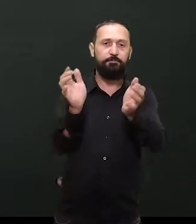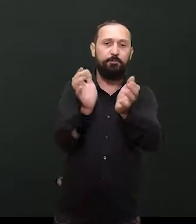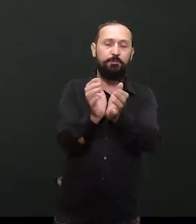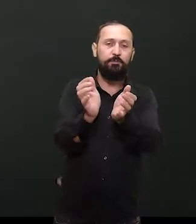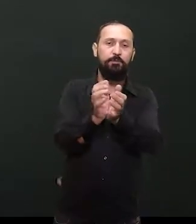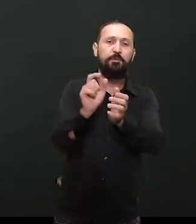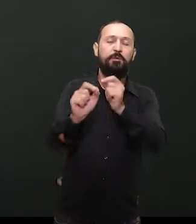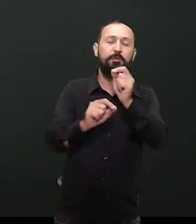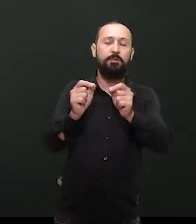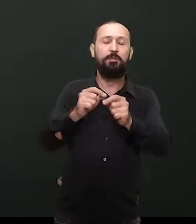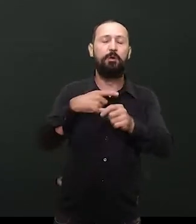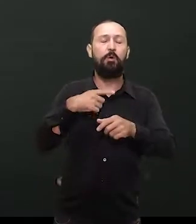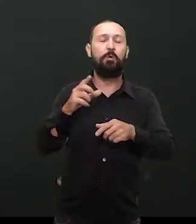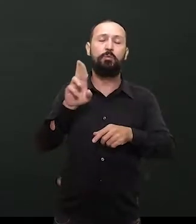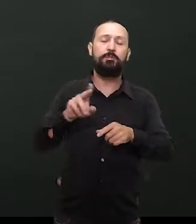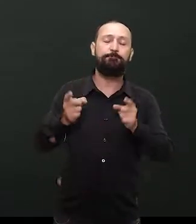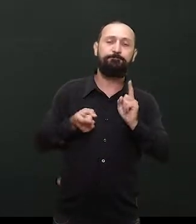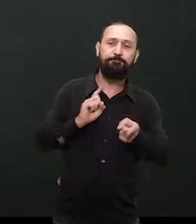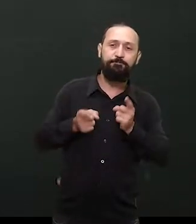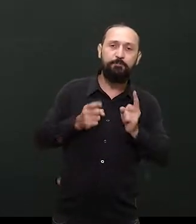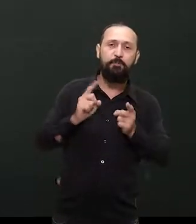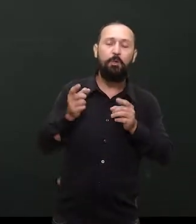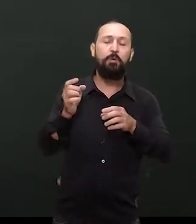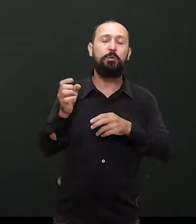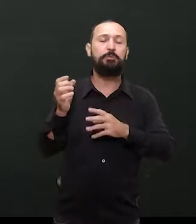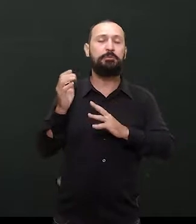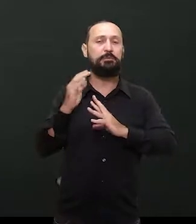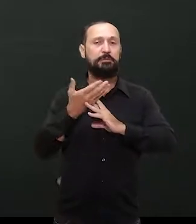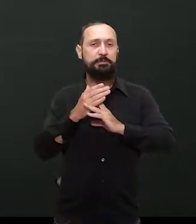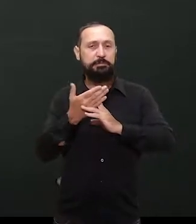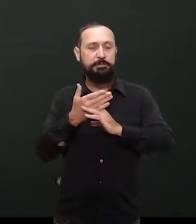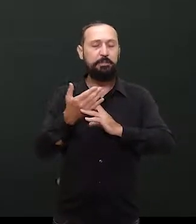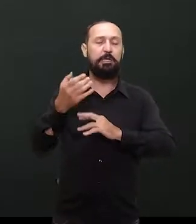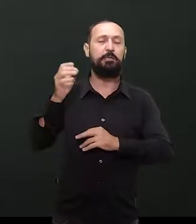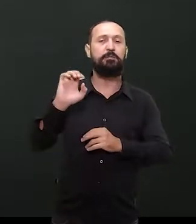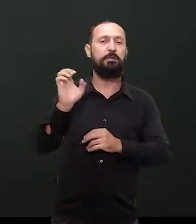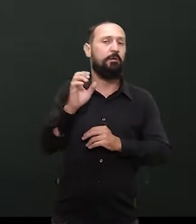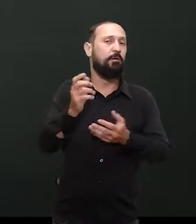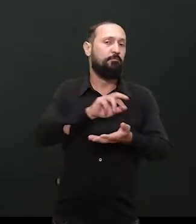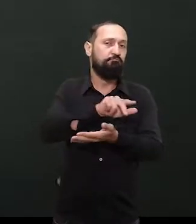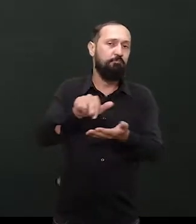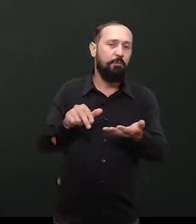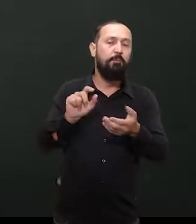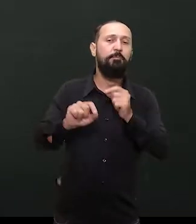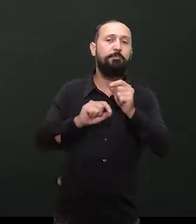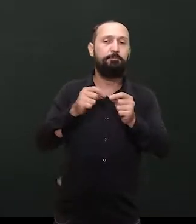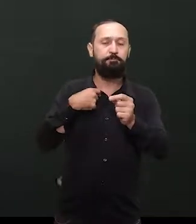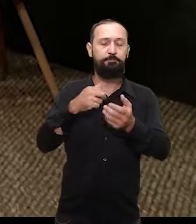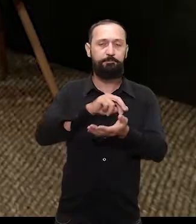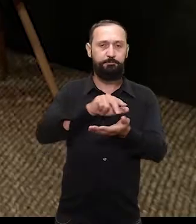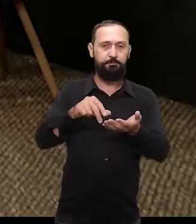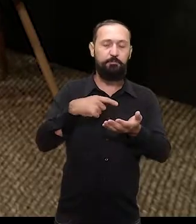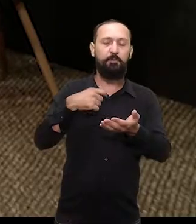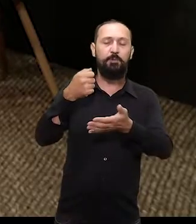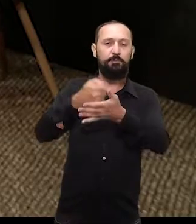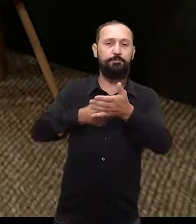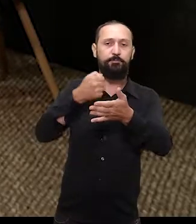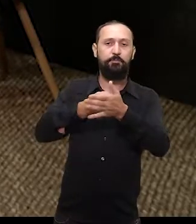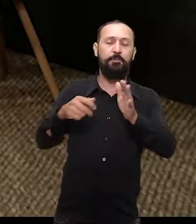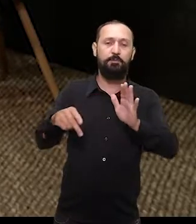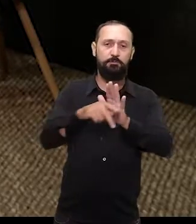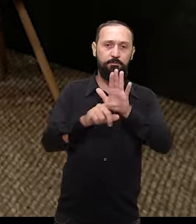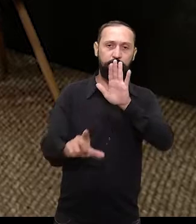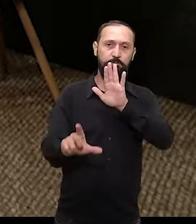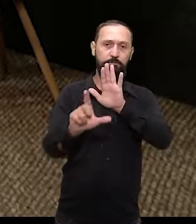grupos como os travestis e transexuais né uma uma celeuma antiga